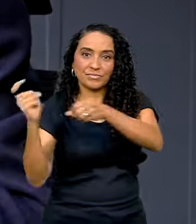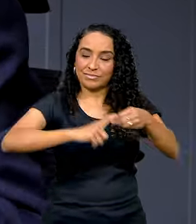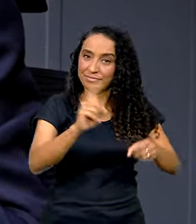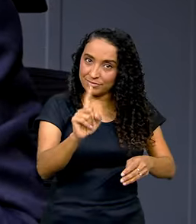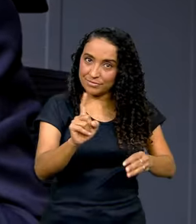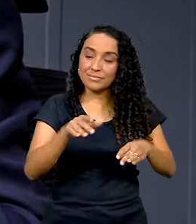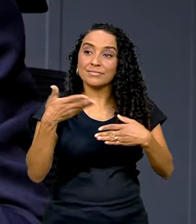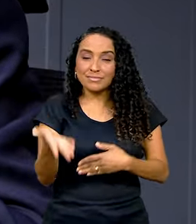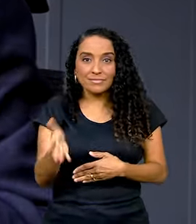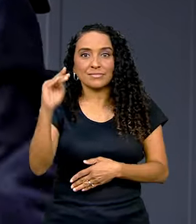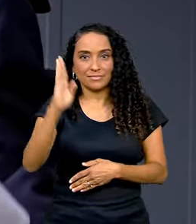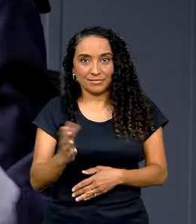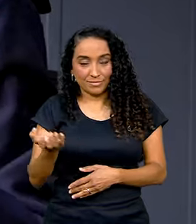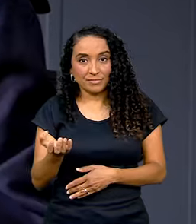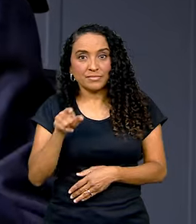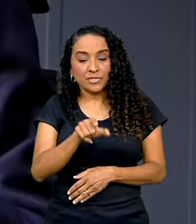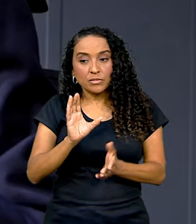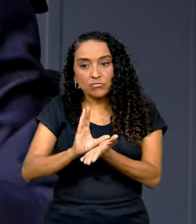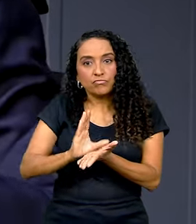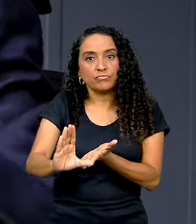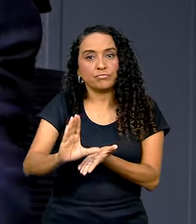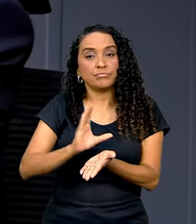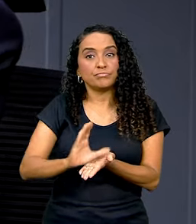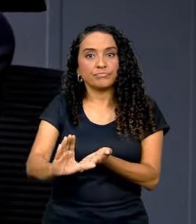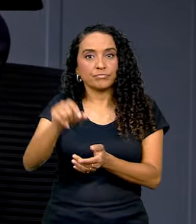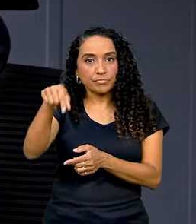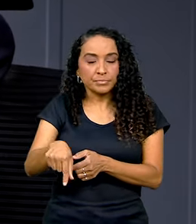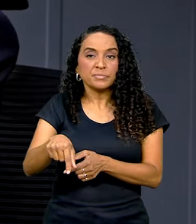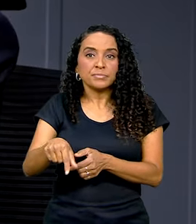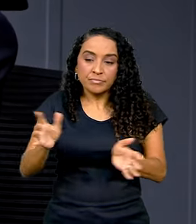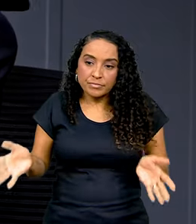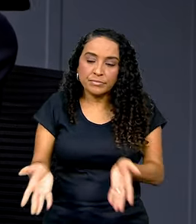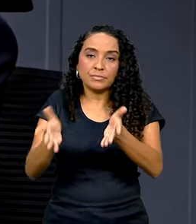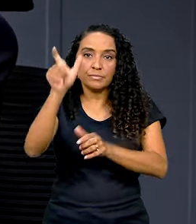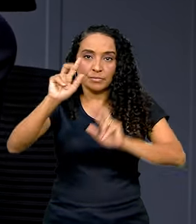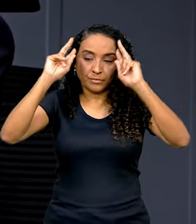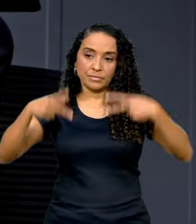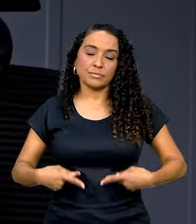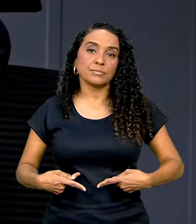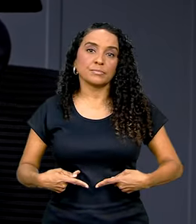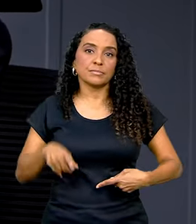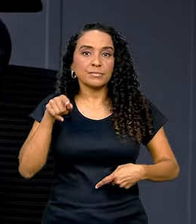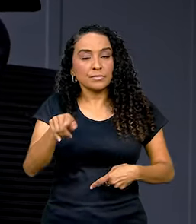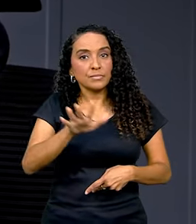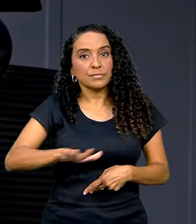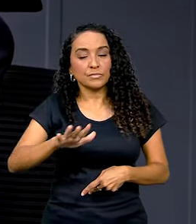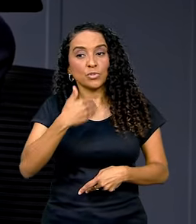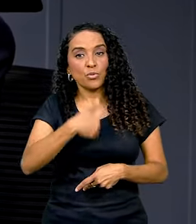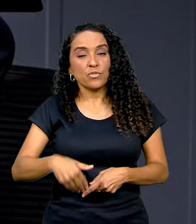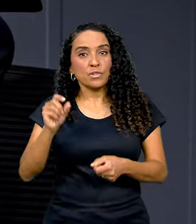voltou mais é isso que qu é o Brasil então é um investimento é um investimento do ser humano é